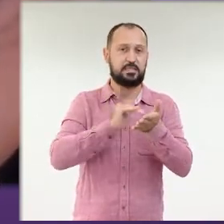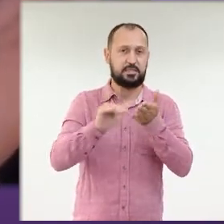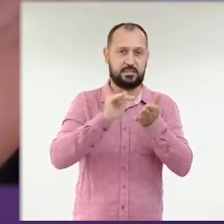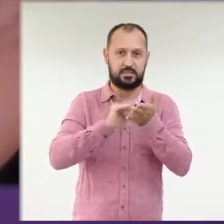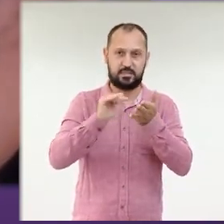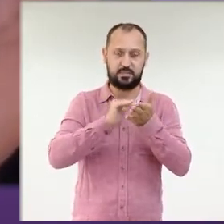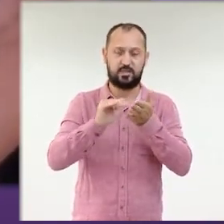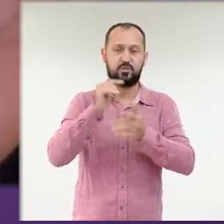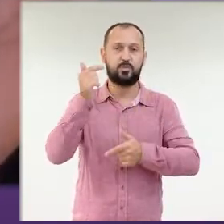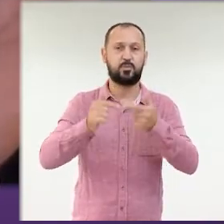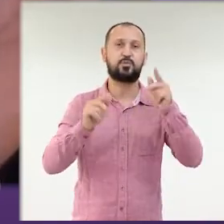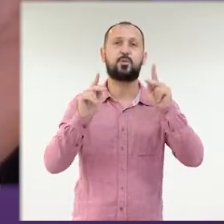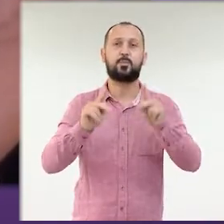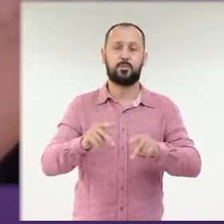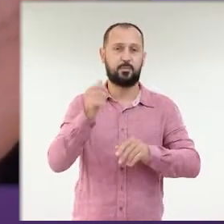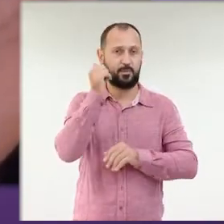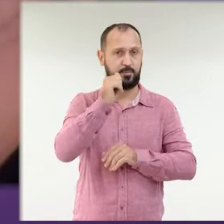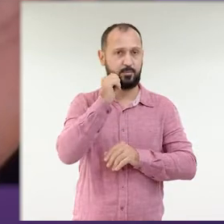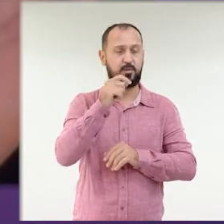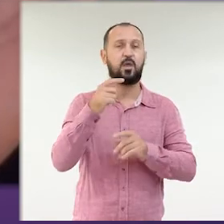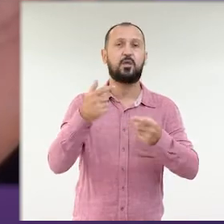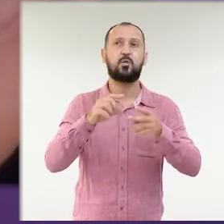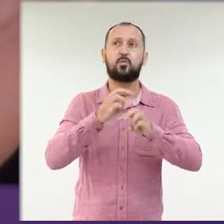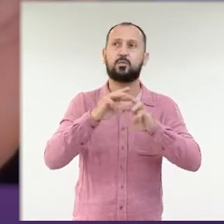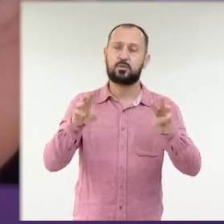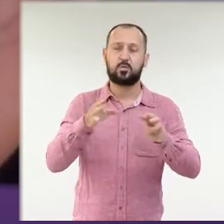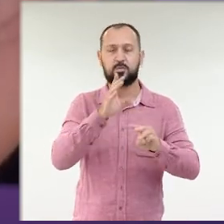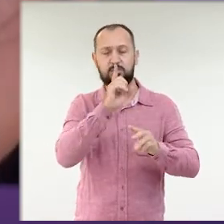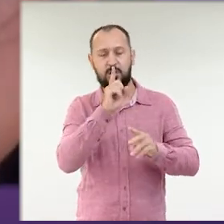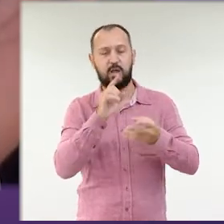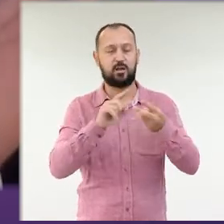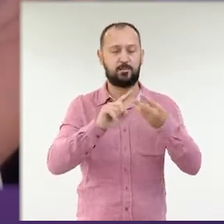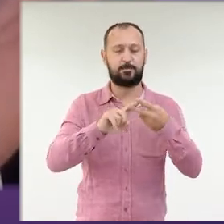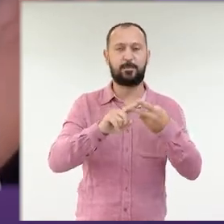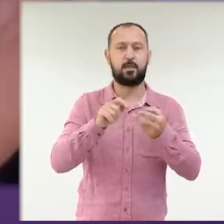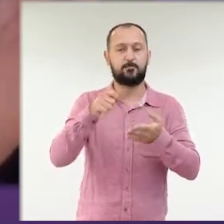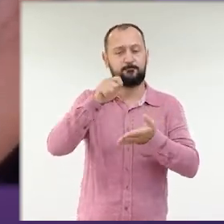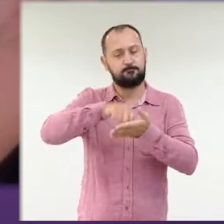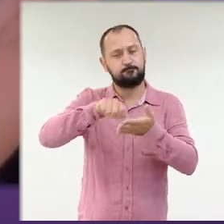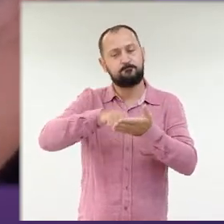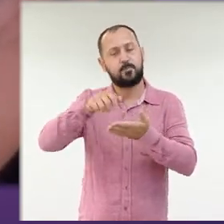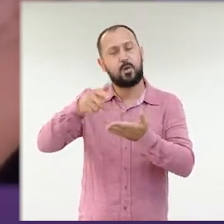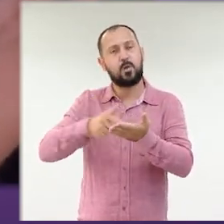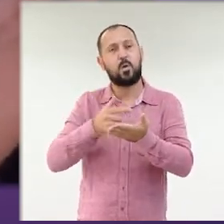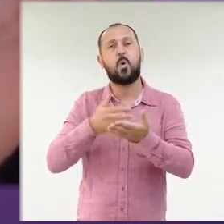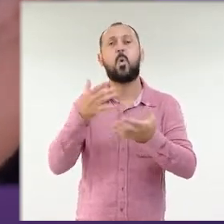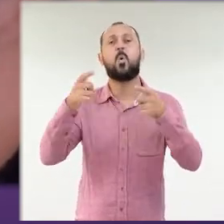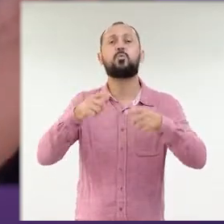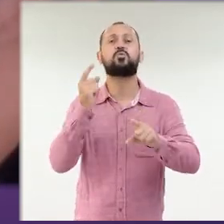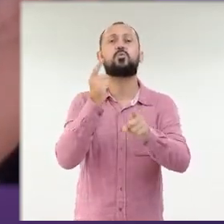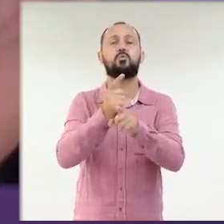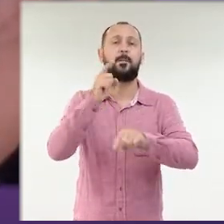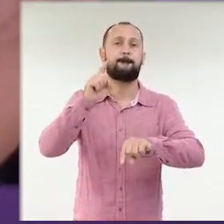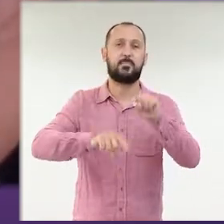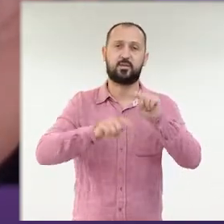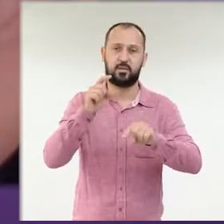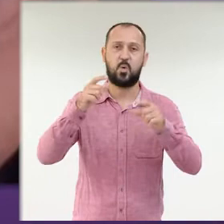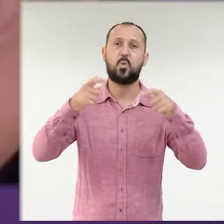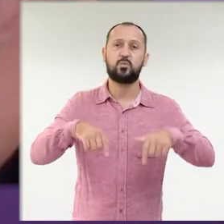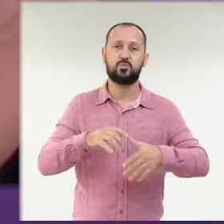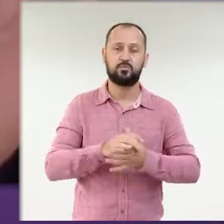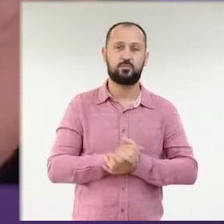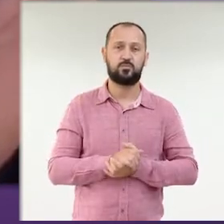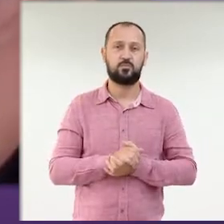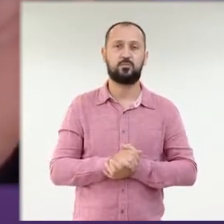A Subsecretaria de Políticas Públicas tem o Não Se Cale, tem uma cartilha. Fala para a gente onde encontrar todo esse